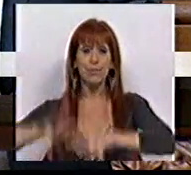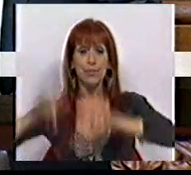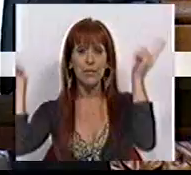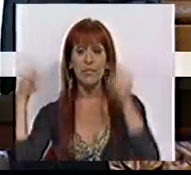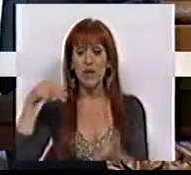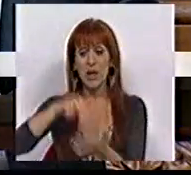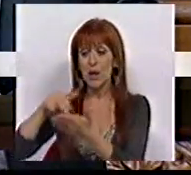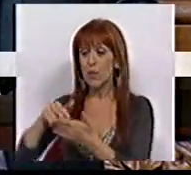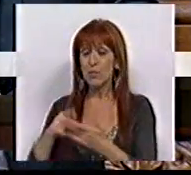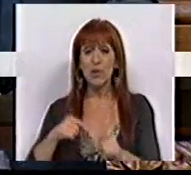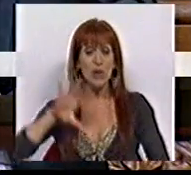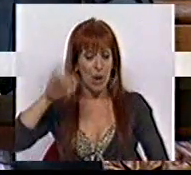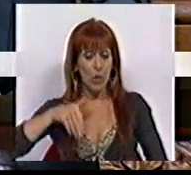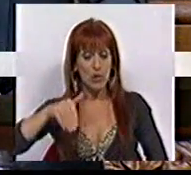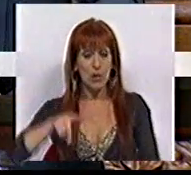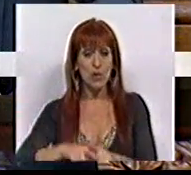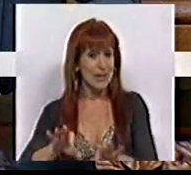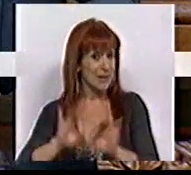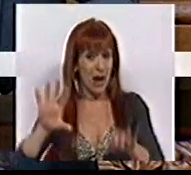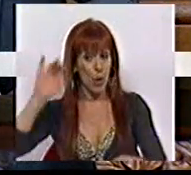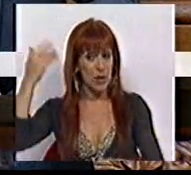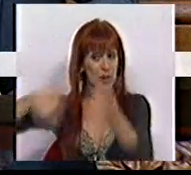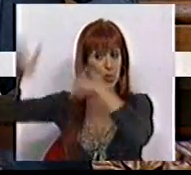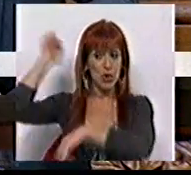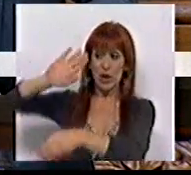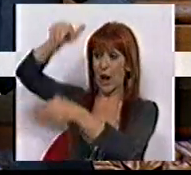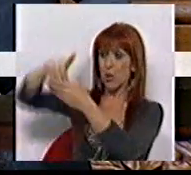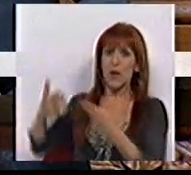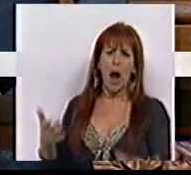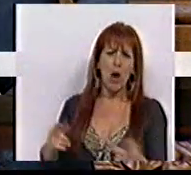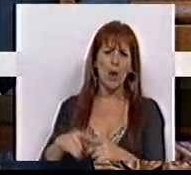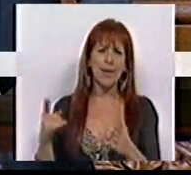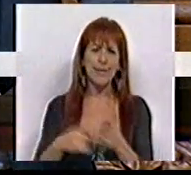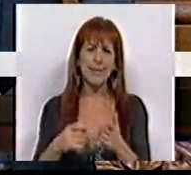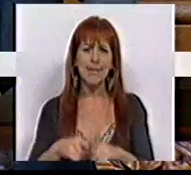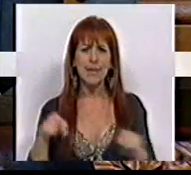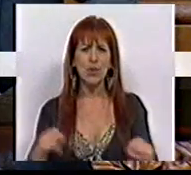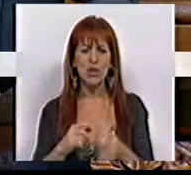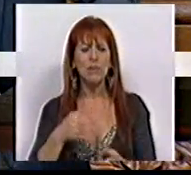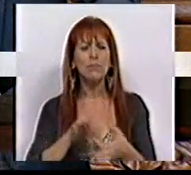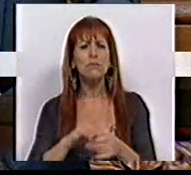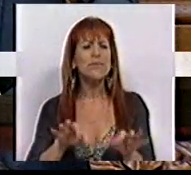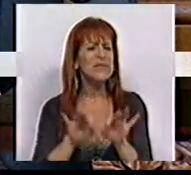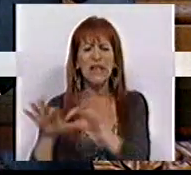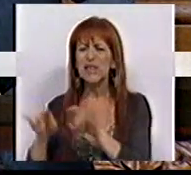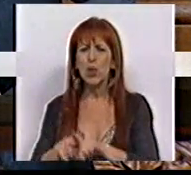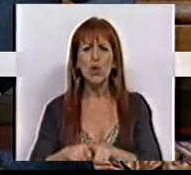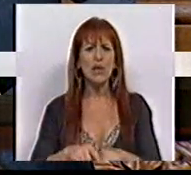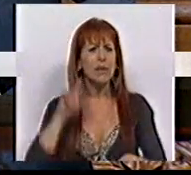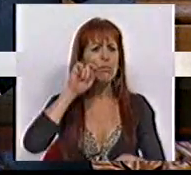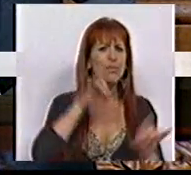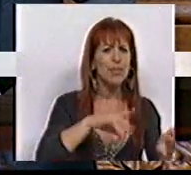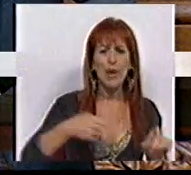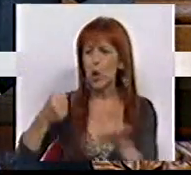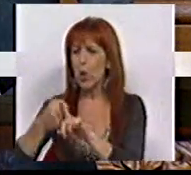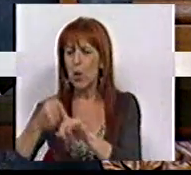de posições que acontecerá, tal como aconteceu a inclusão agora da necessidade de abordagem comum entre prevenção